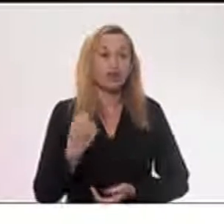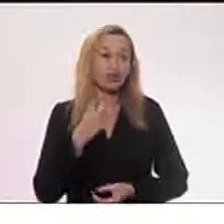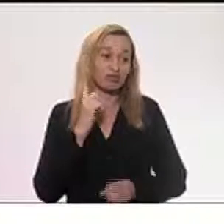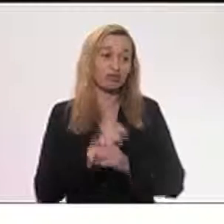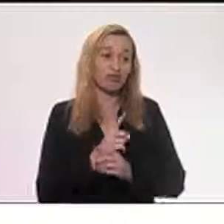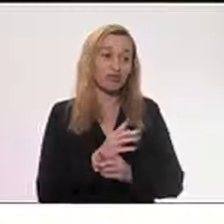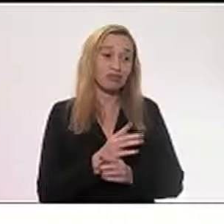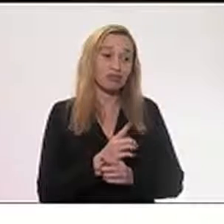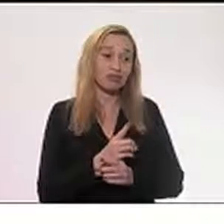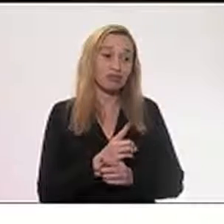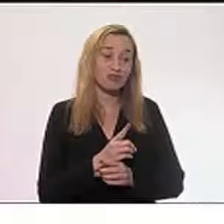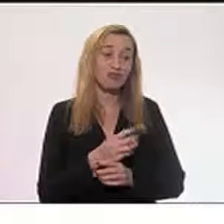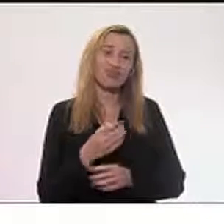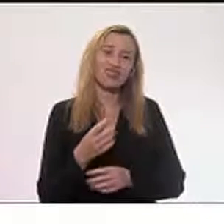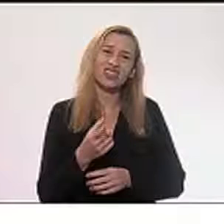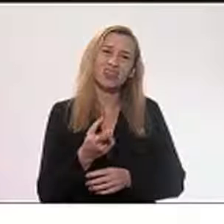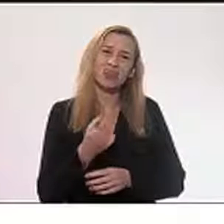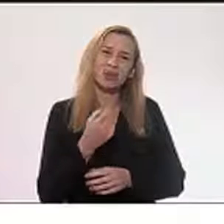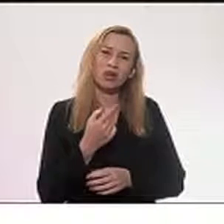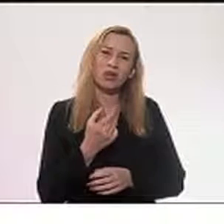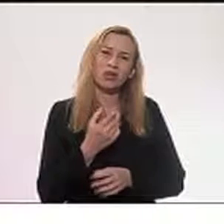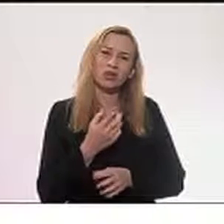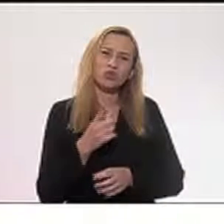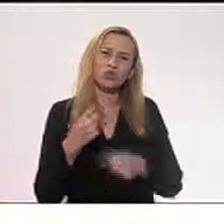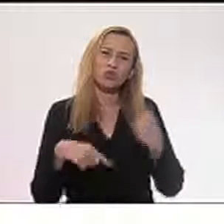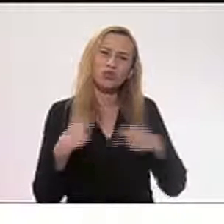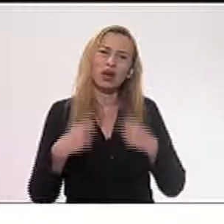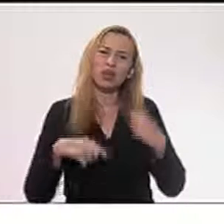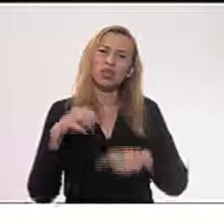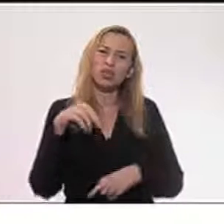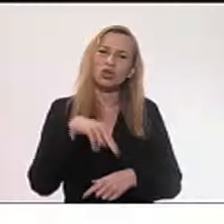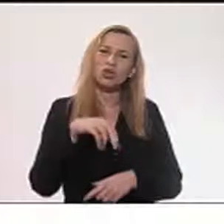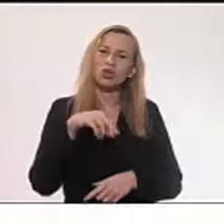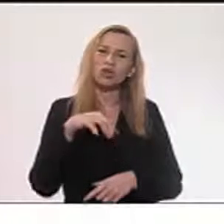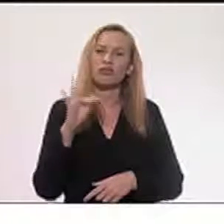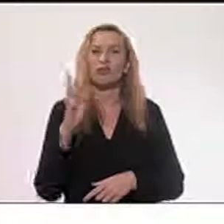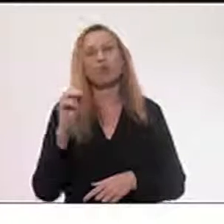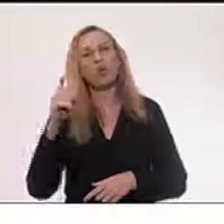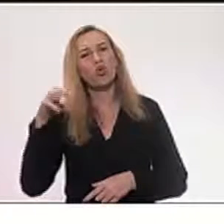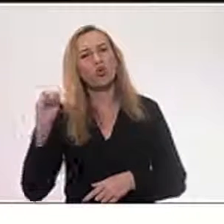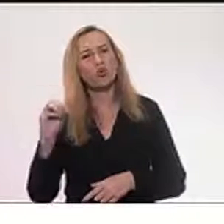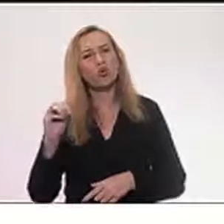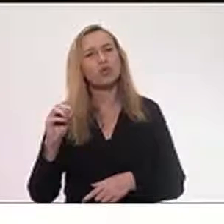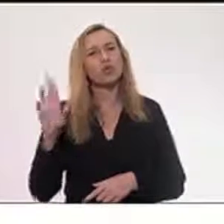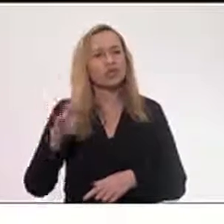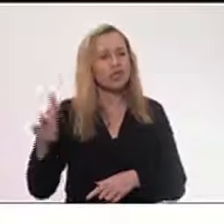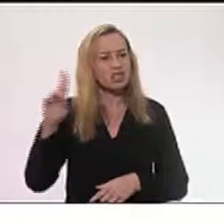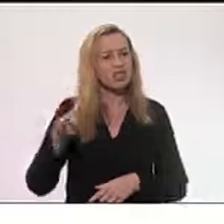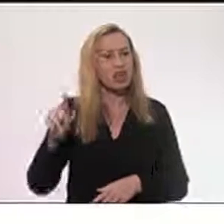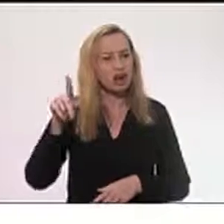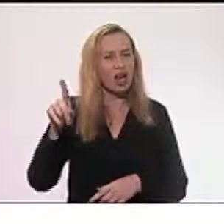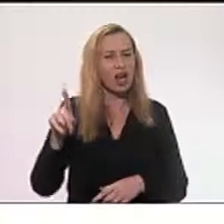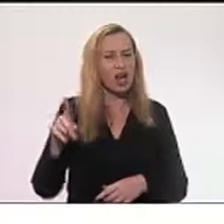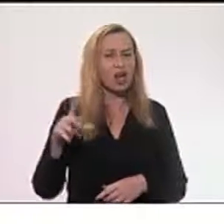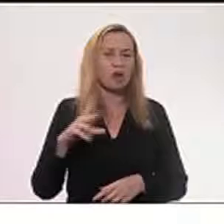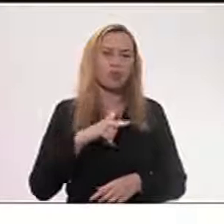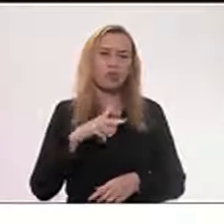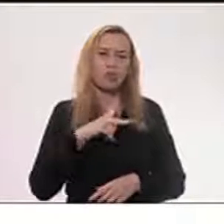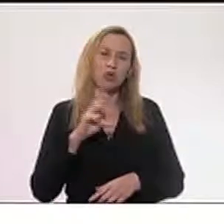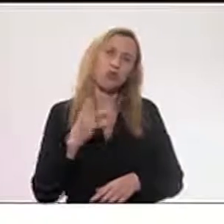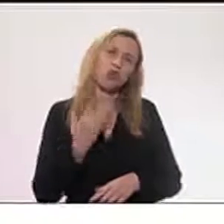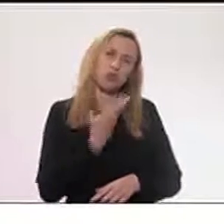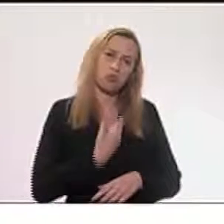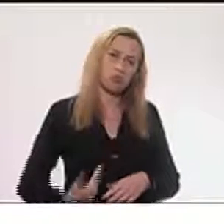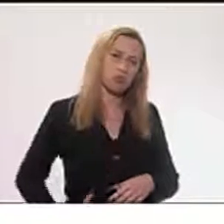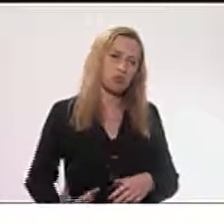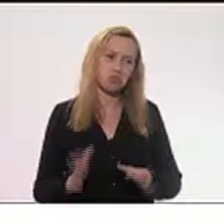encontramos recentemente num debate em Nova Friburgo, numa instituição universitária, públicas ou privadas, pouco importa, elas